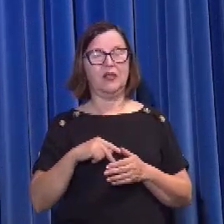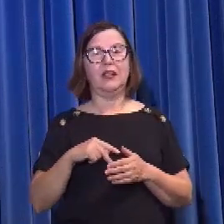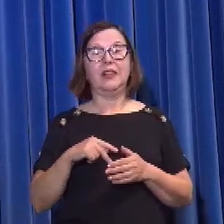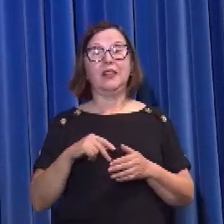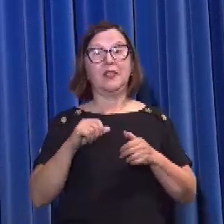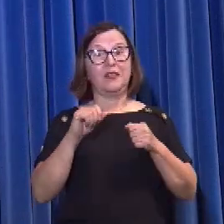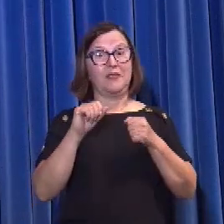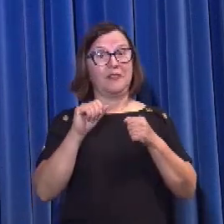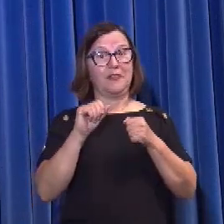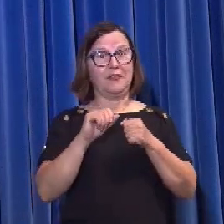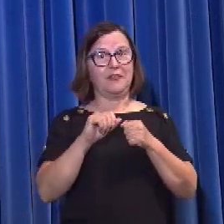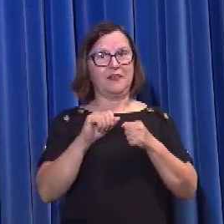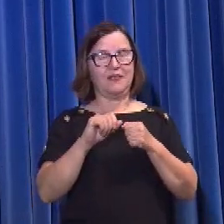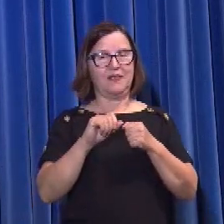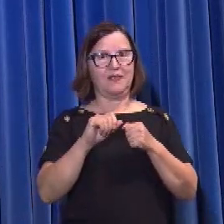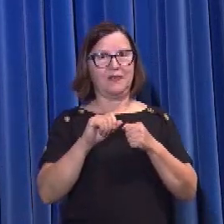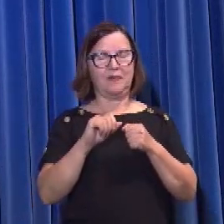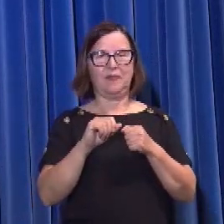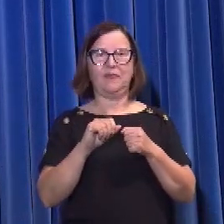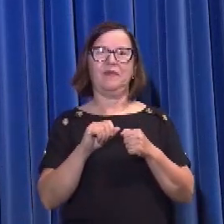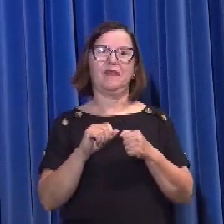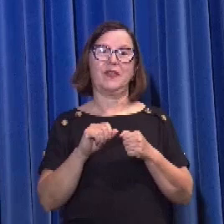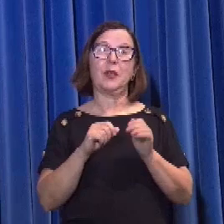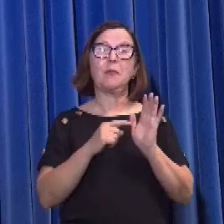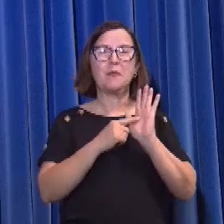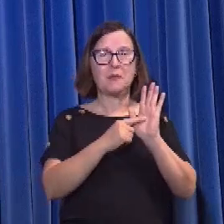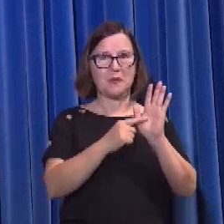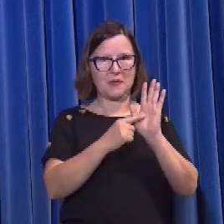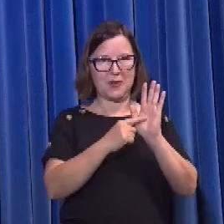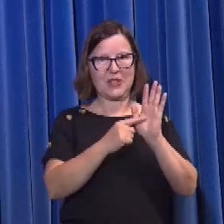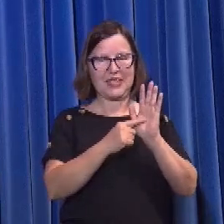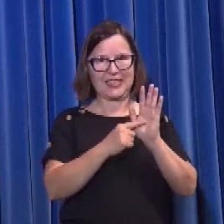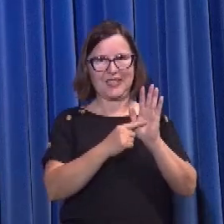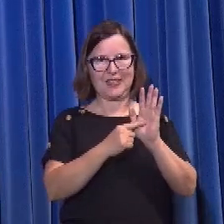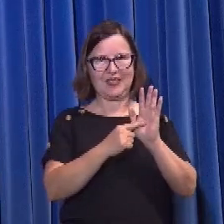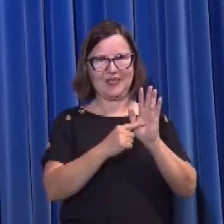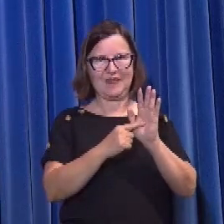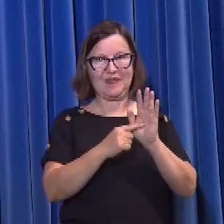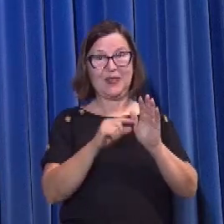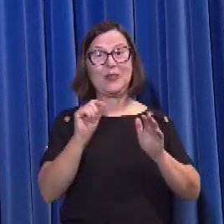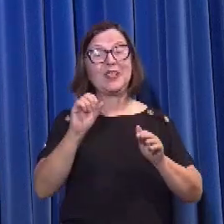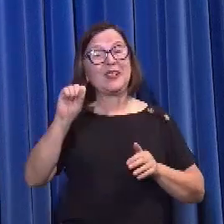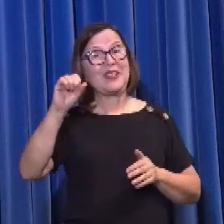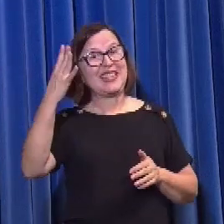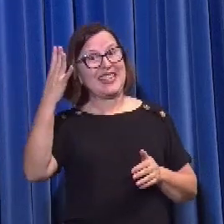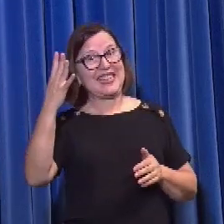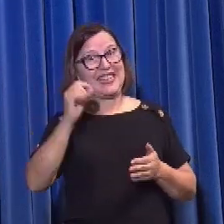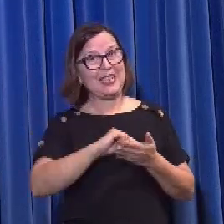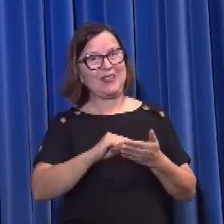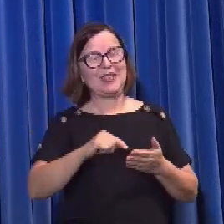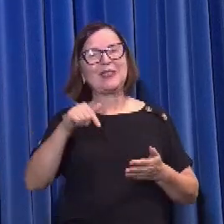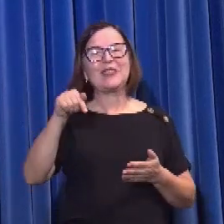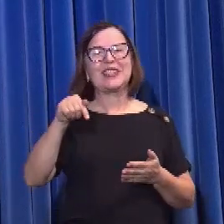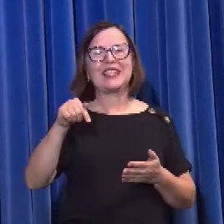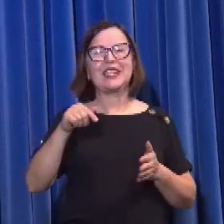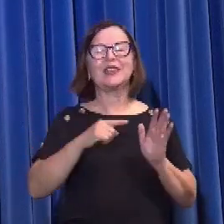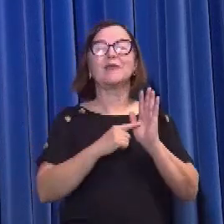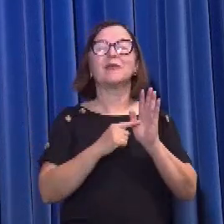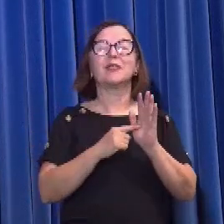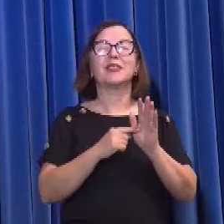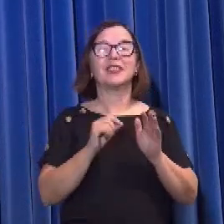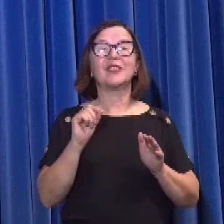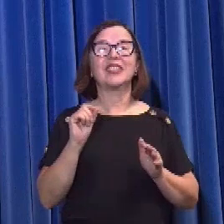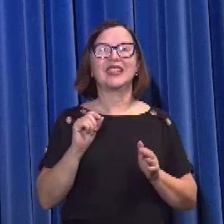uma descrição. E no verso 7, Paulo deixa claro. O que diz o verso 7